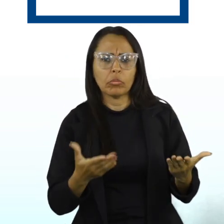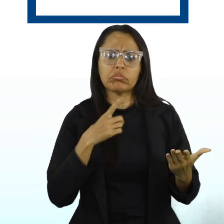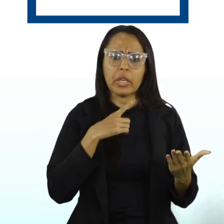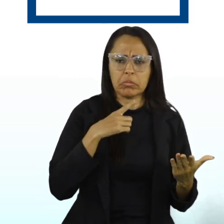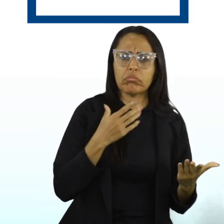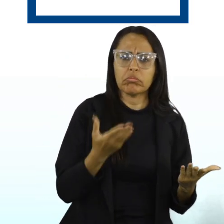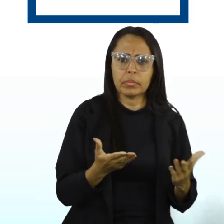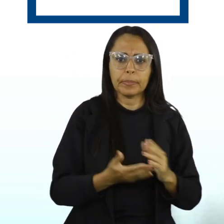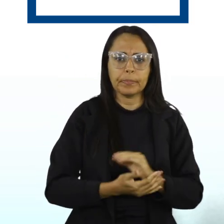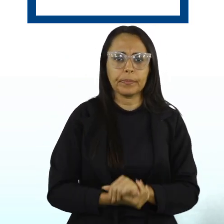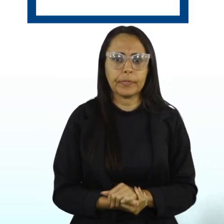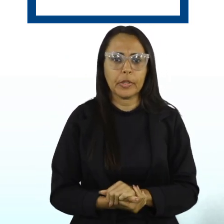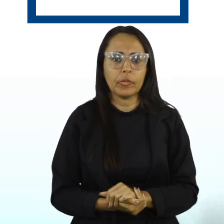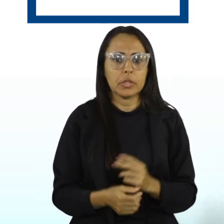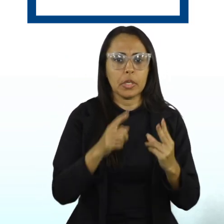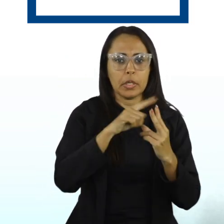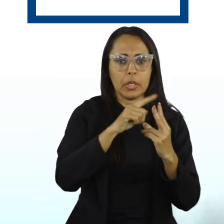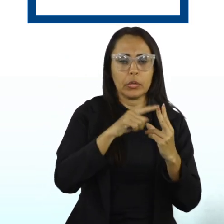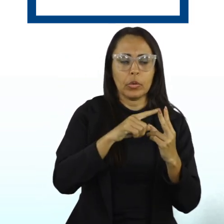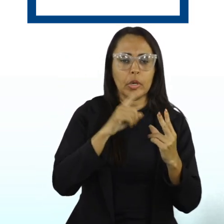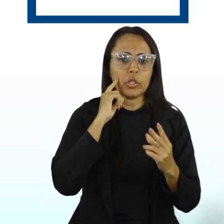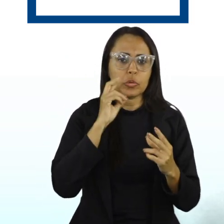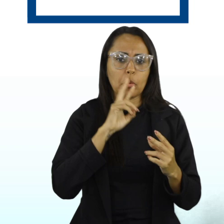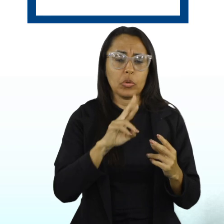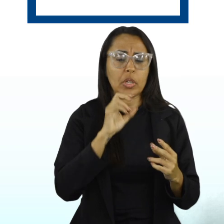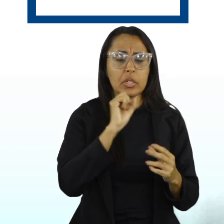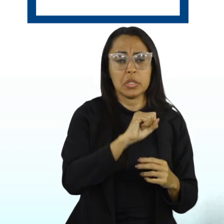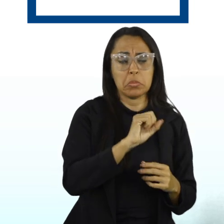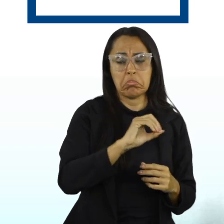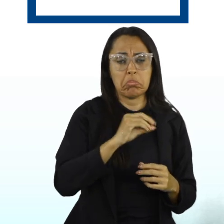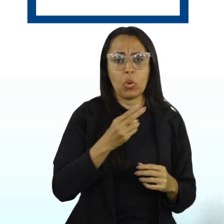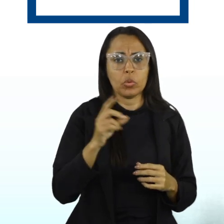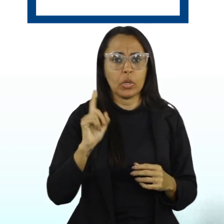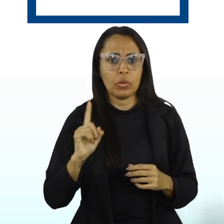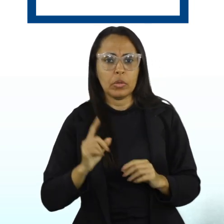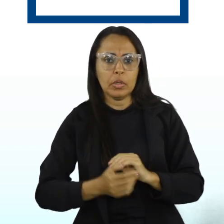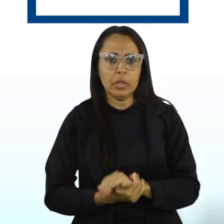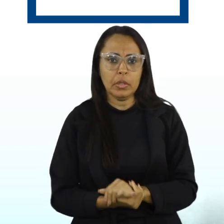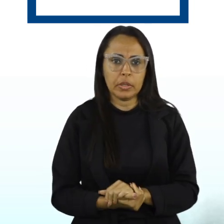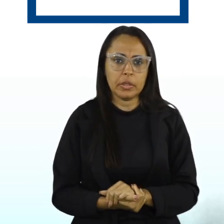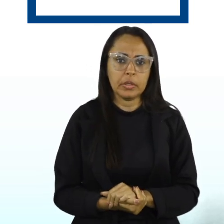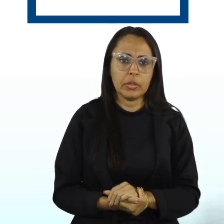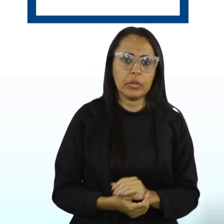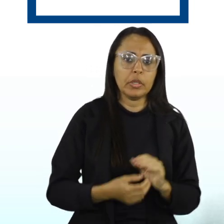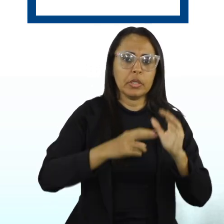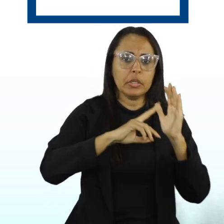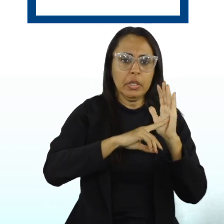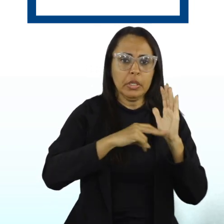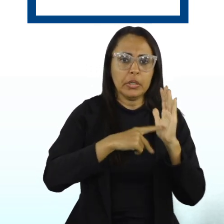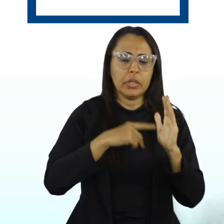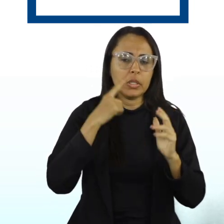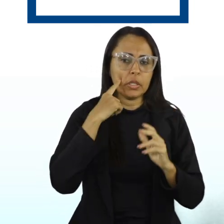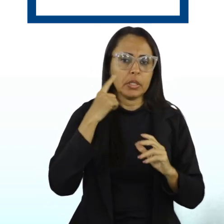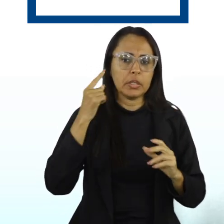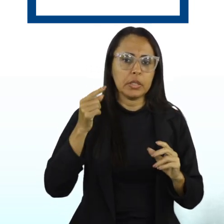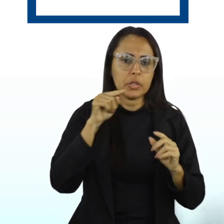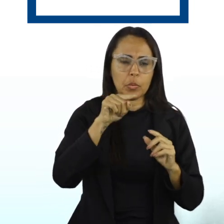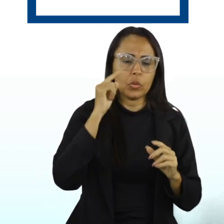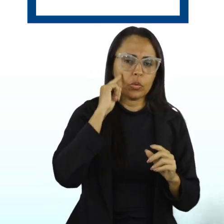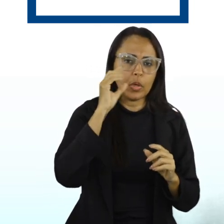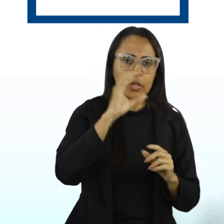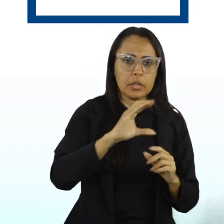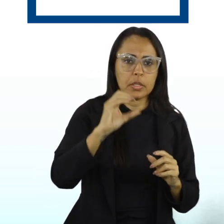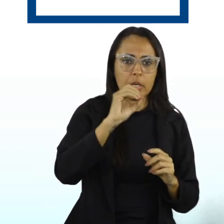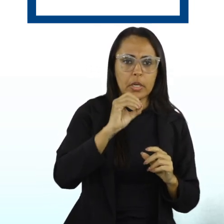Então, nesse momento, você só tem 2 respostas, sim ou não. Se você disser não, significa que a energia cinética naquele ponto é